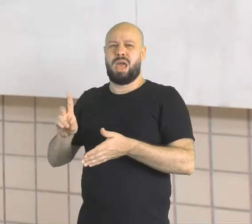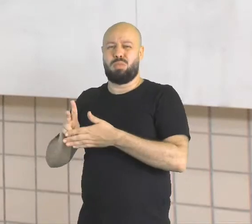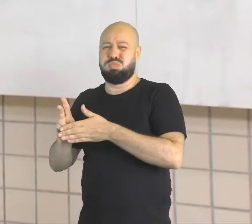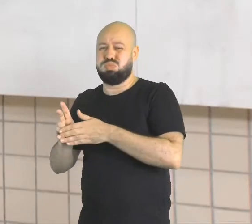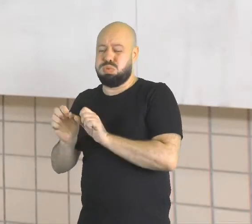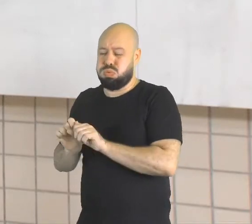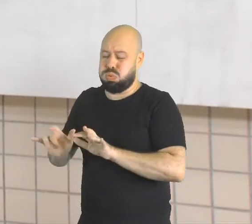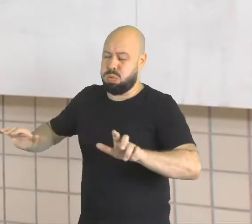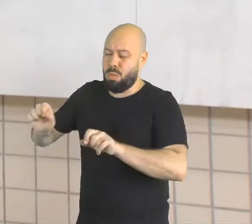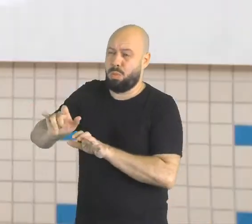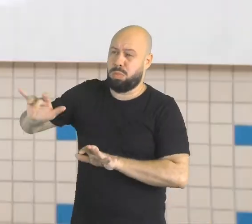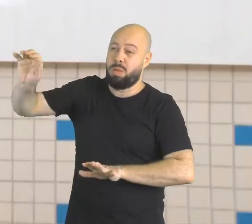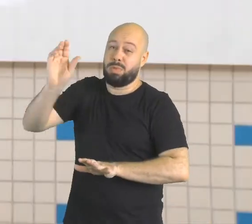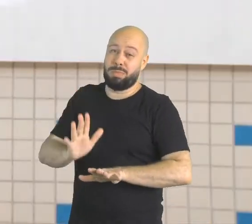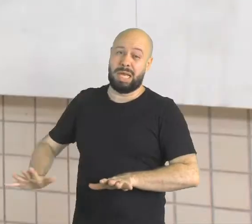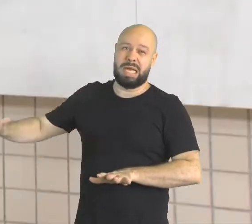colonial.